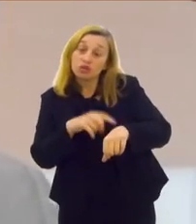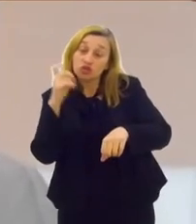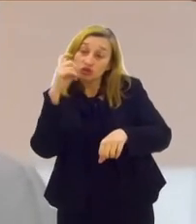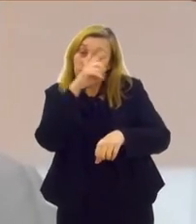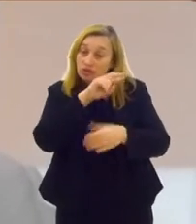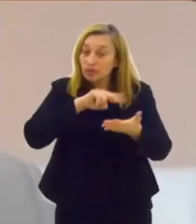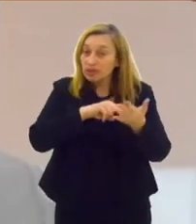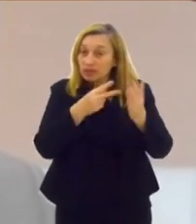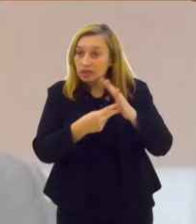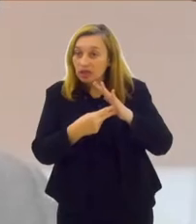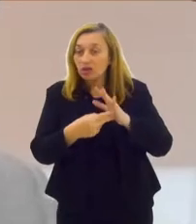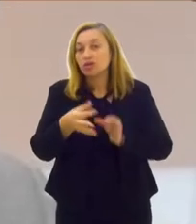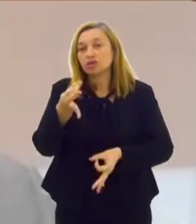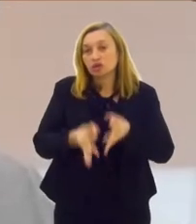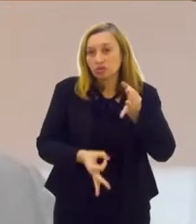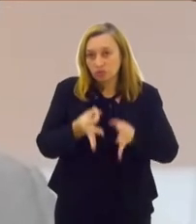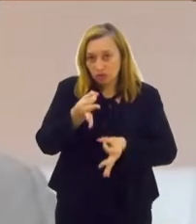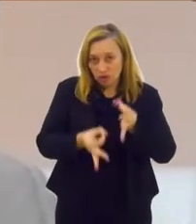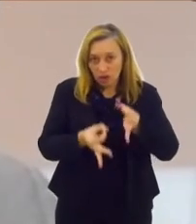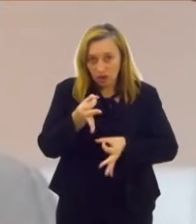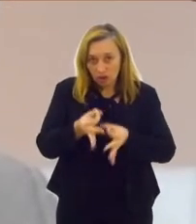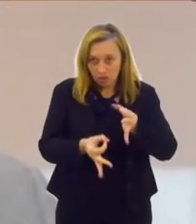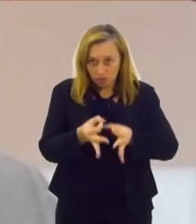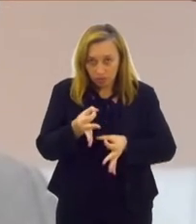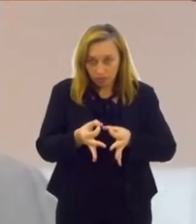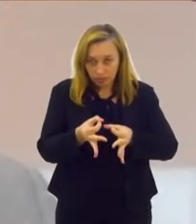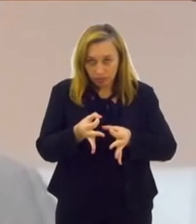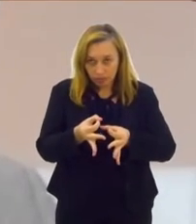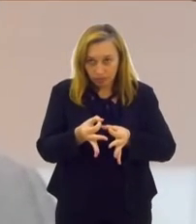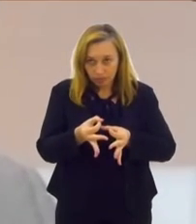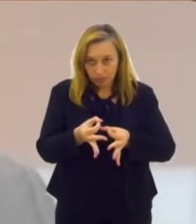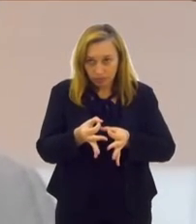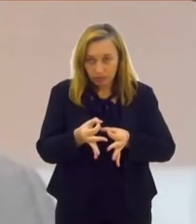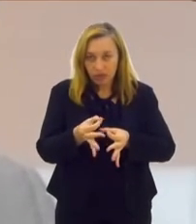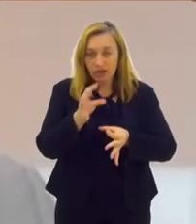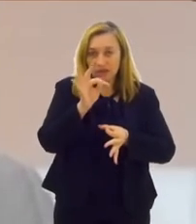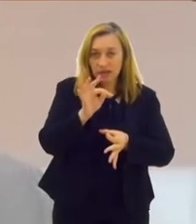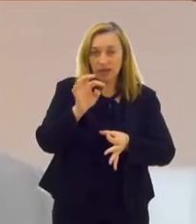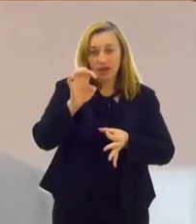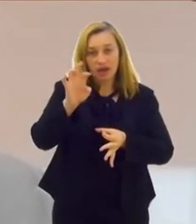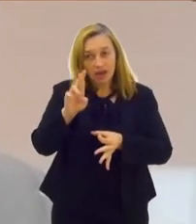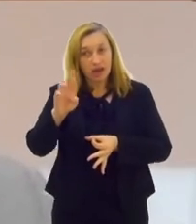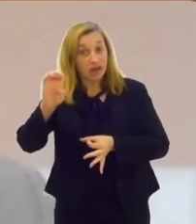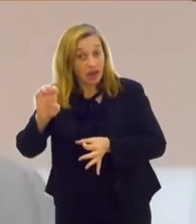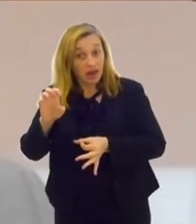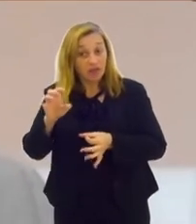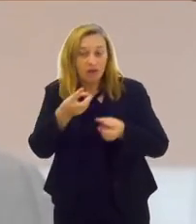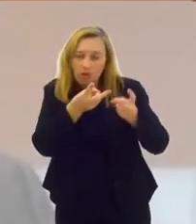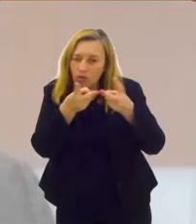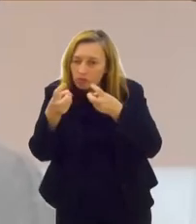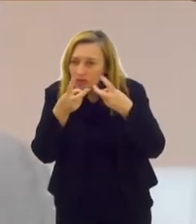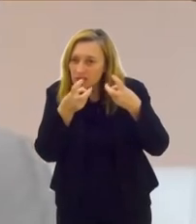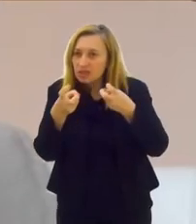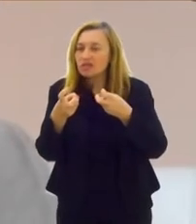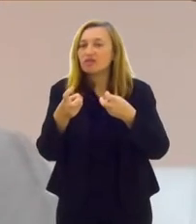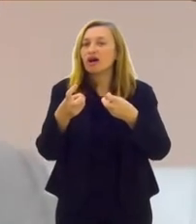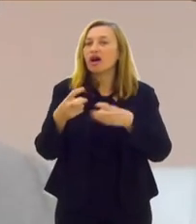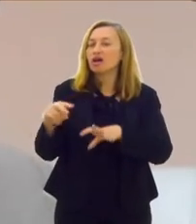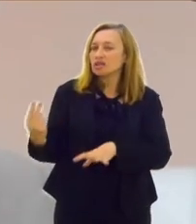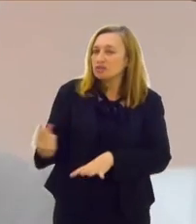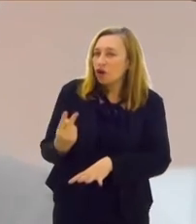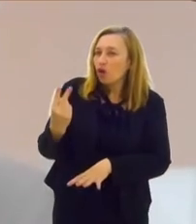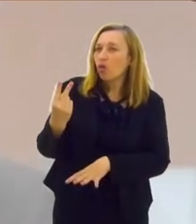o Tribunal Regional Eleitoral, quando instado a decidir esses casos, vai apreciar a partir